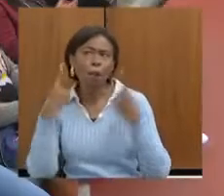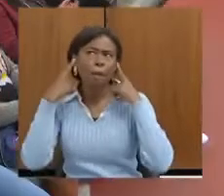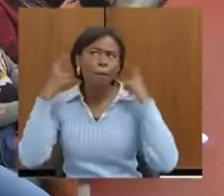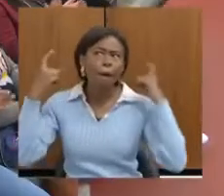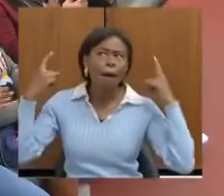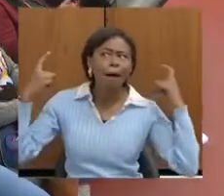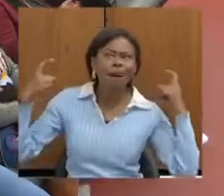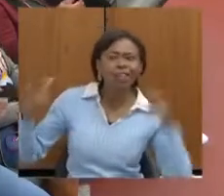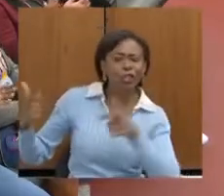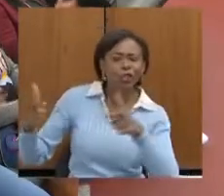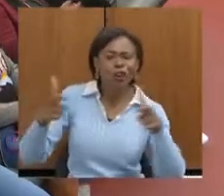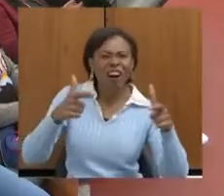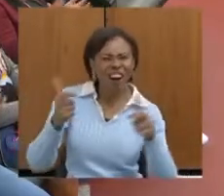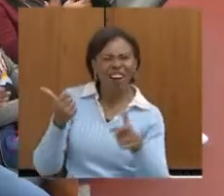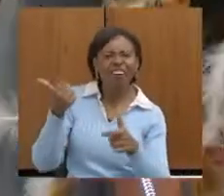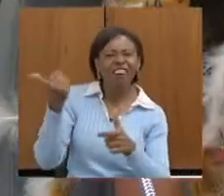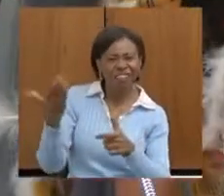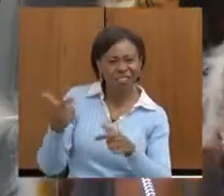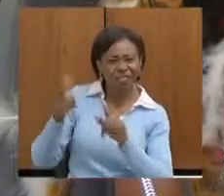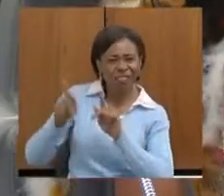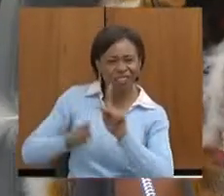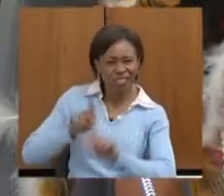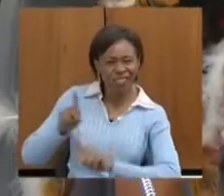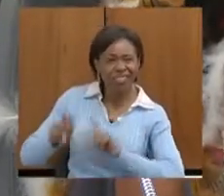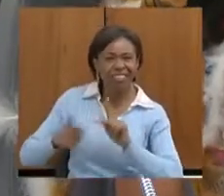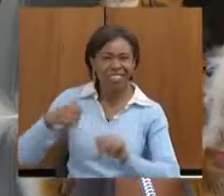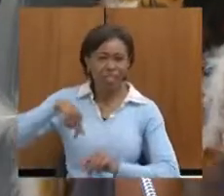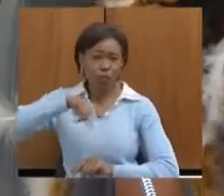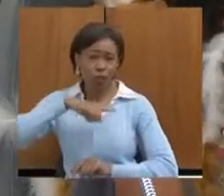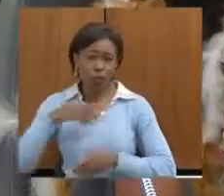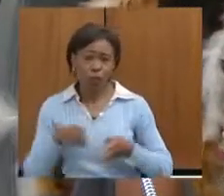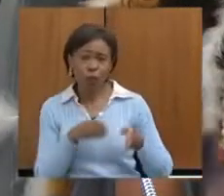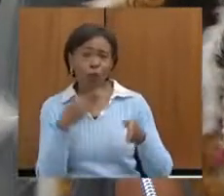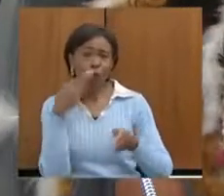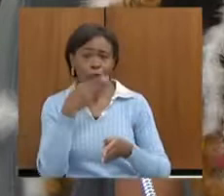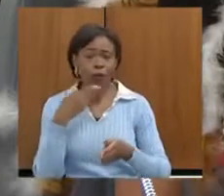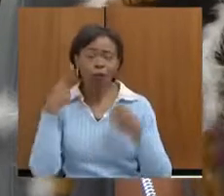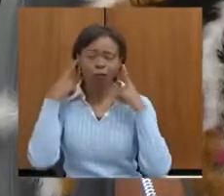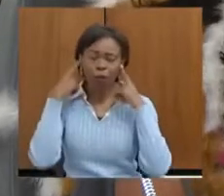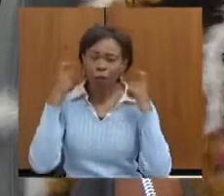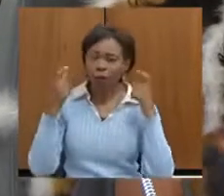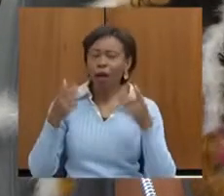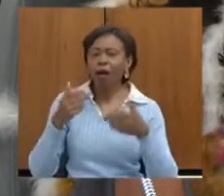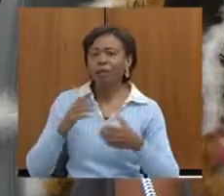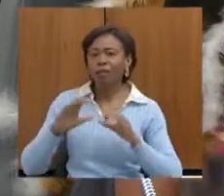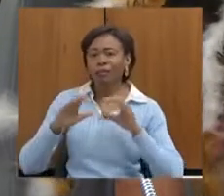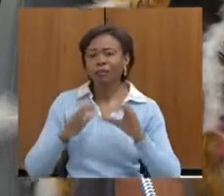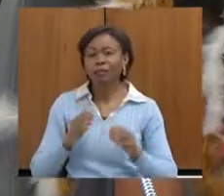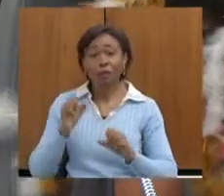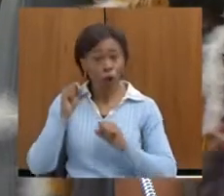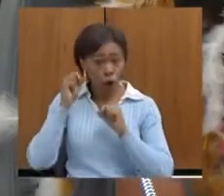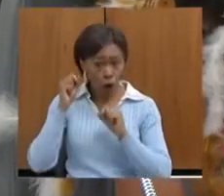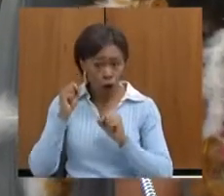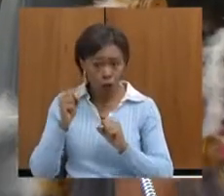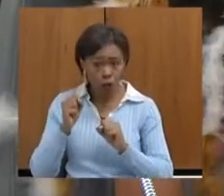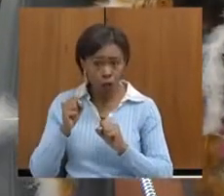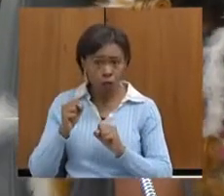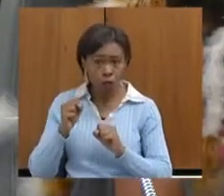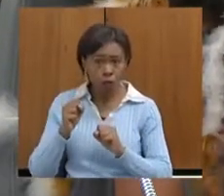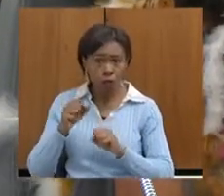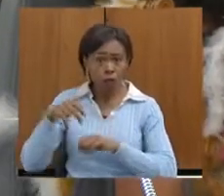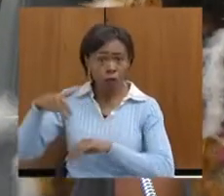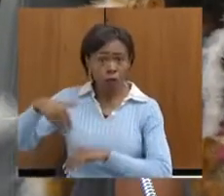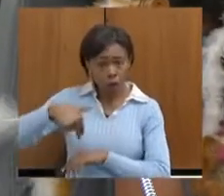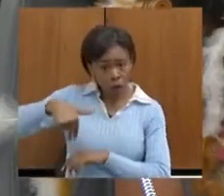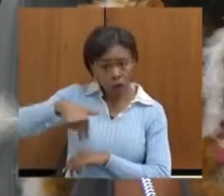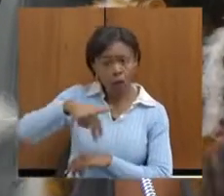alheia viemos do Rio Doce faz mais forte embarca morena